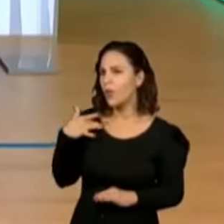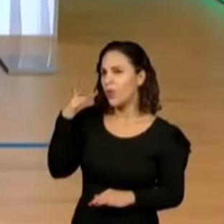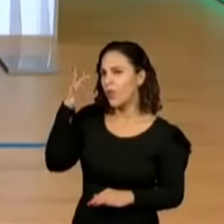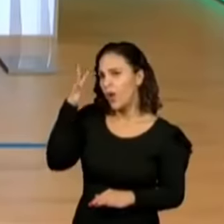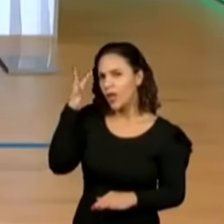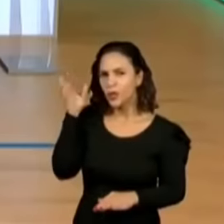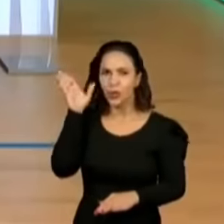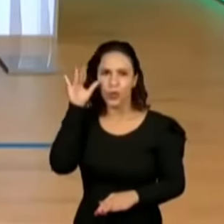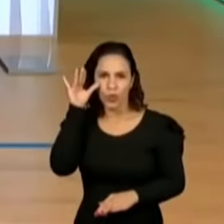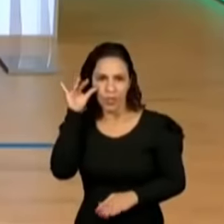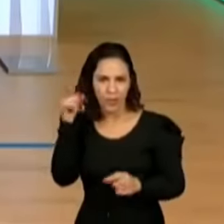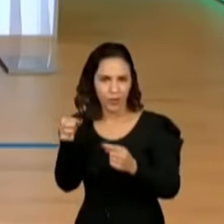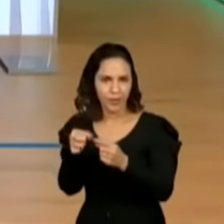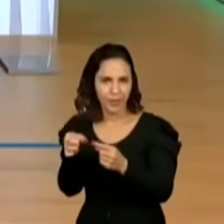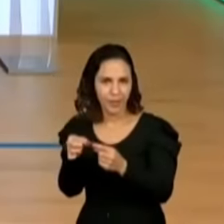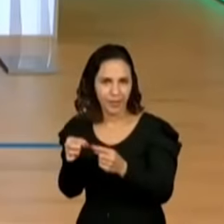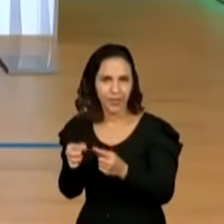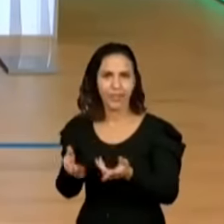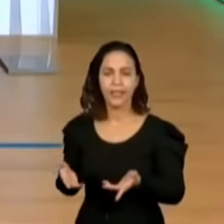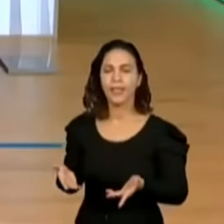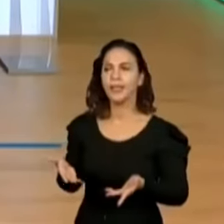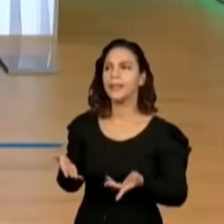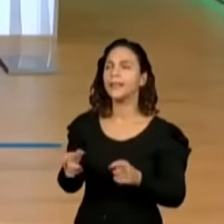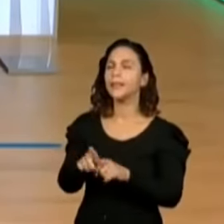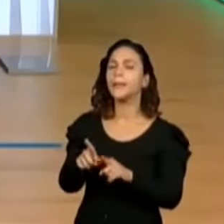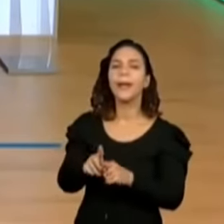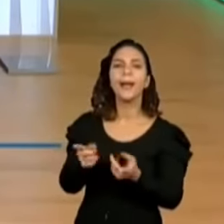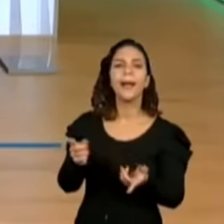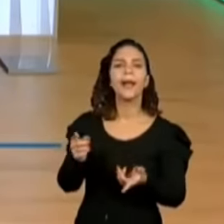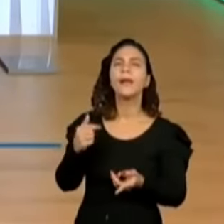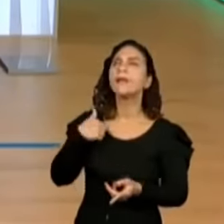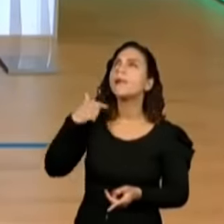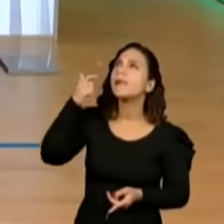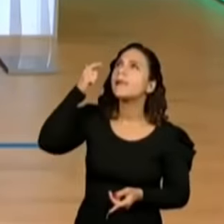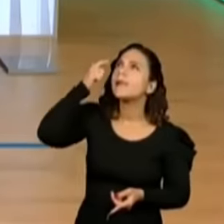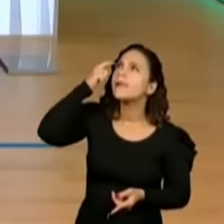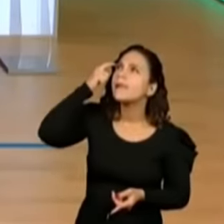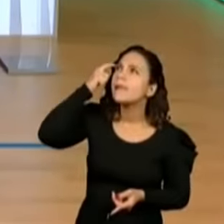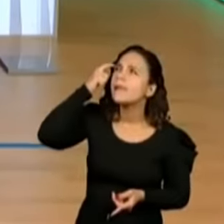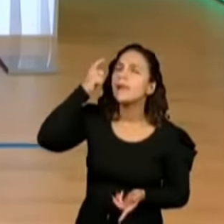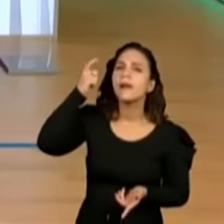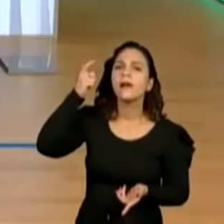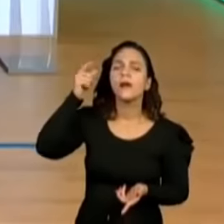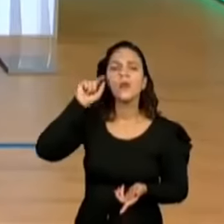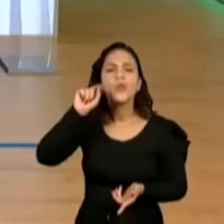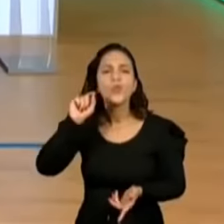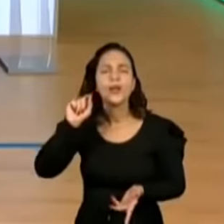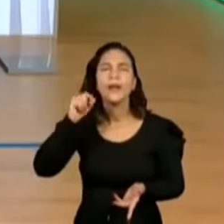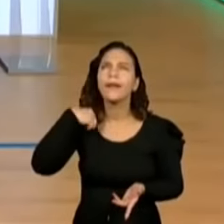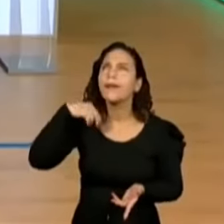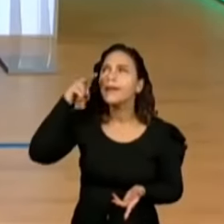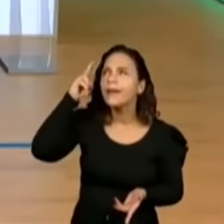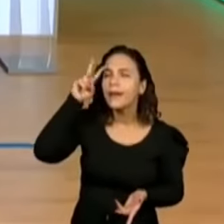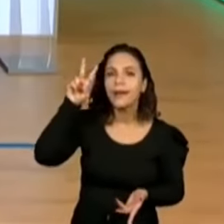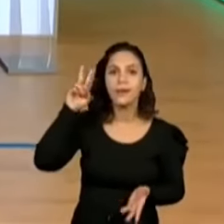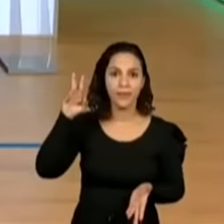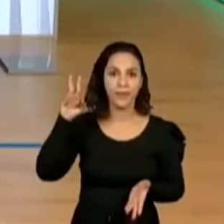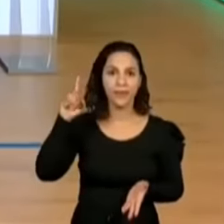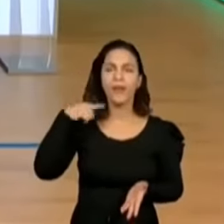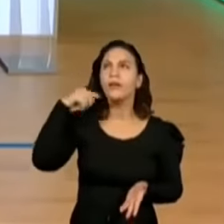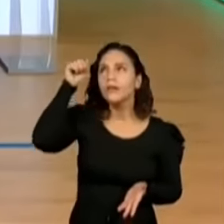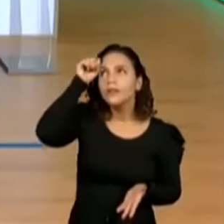alguma curiosidade, eles vão precisar rebuscar lá na memória. Você sabia? Bom, vai vir